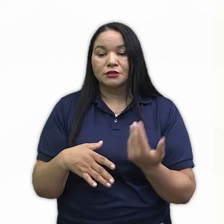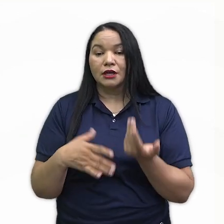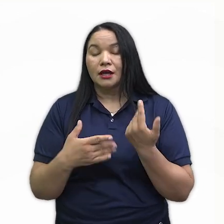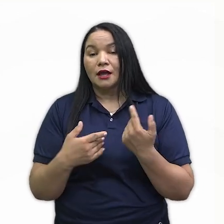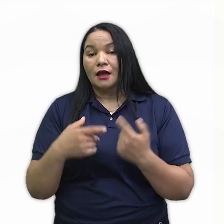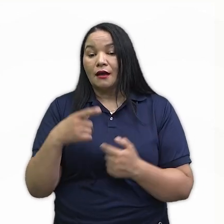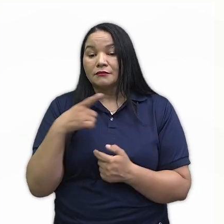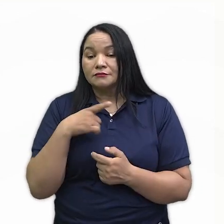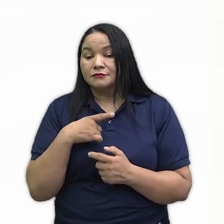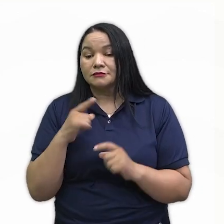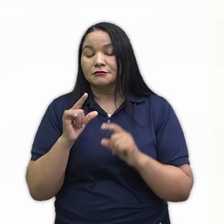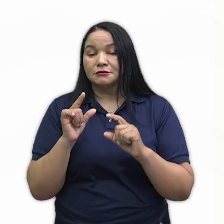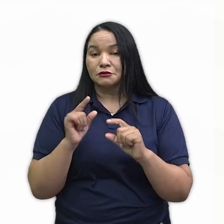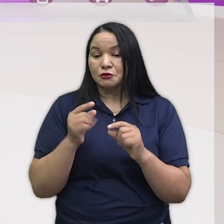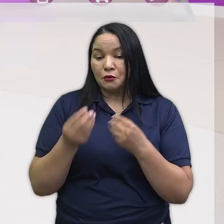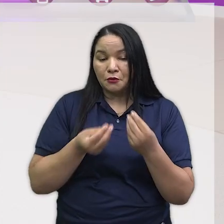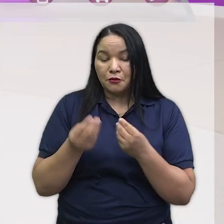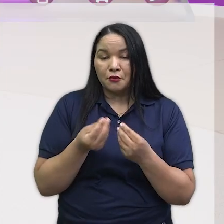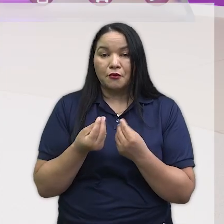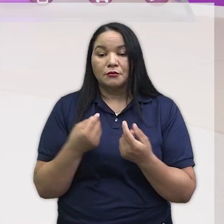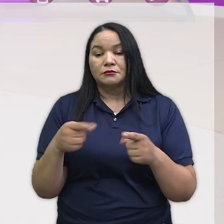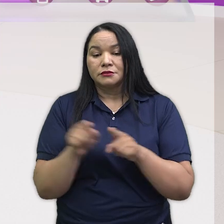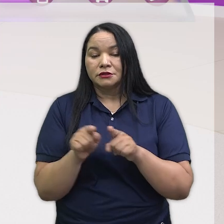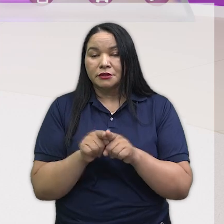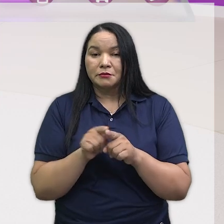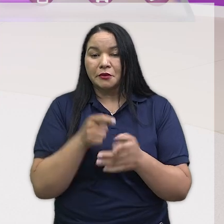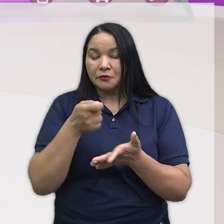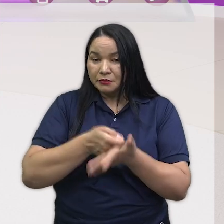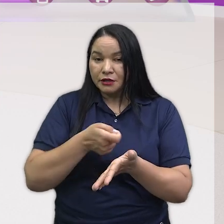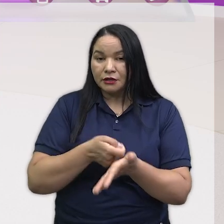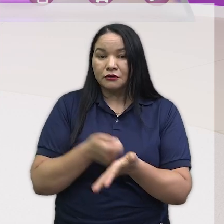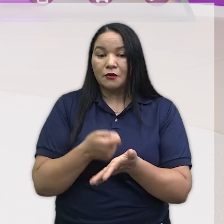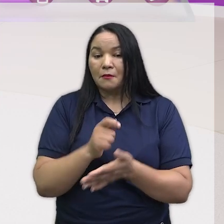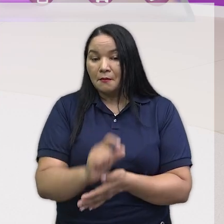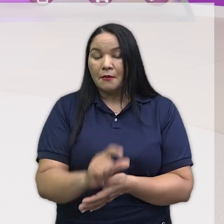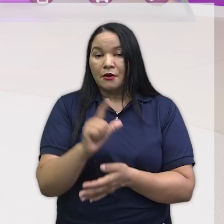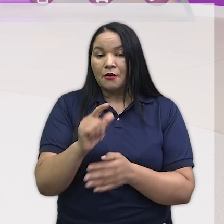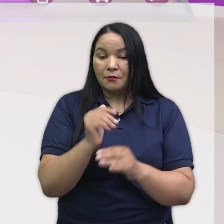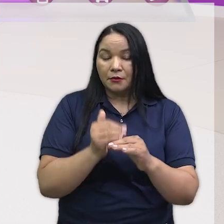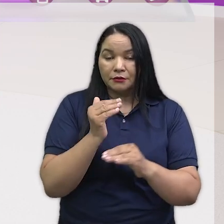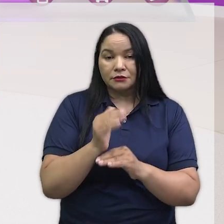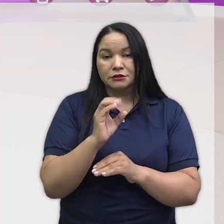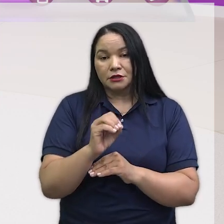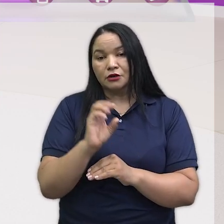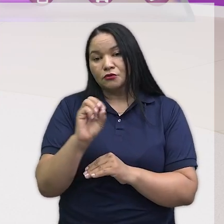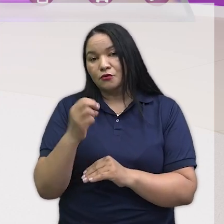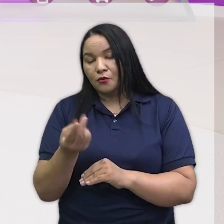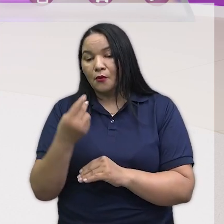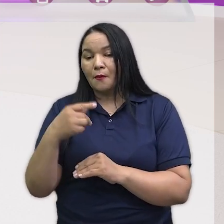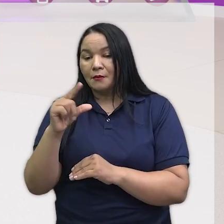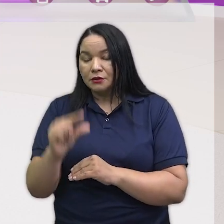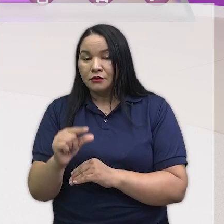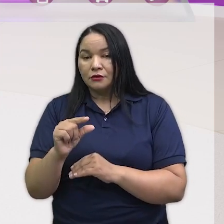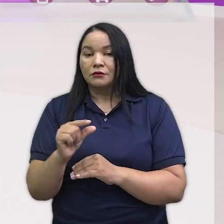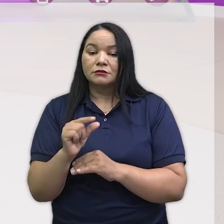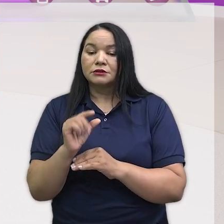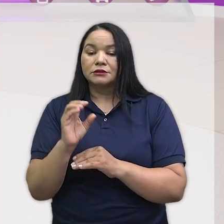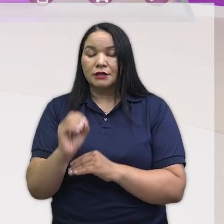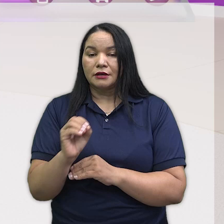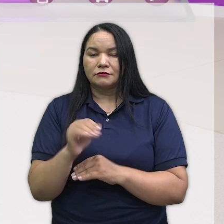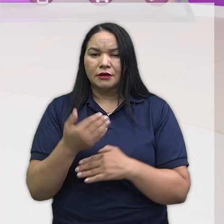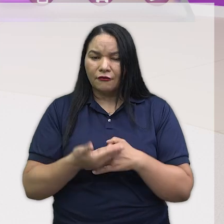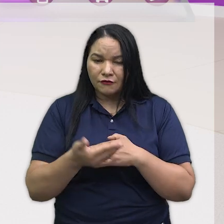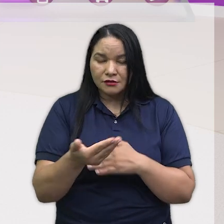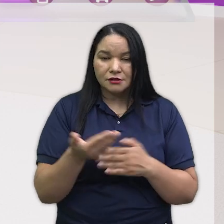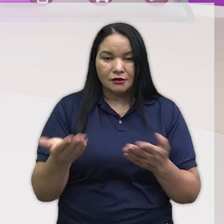condições de existência dele, o que é que deve ser ali obrigatoriamente maior que zero, menor que zero. Então, aqui, para avançar na